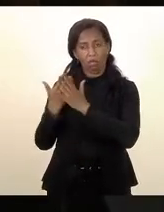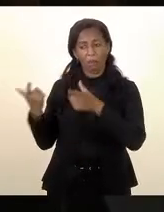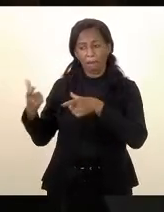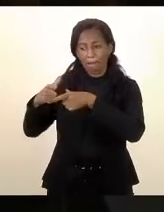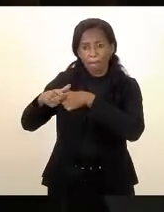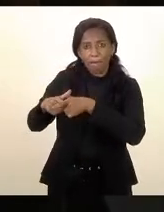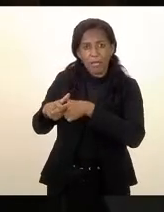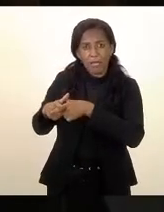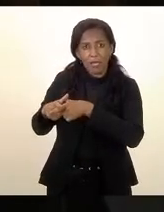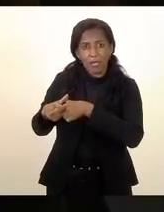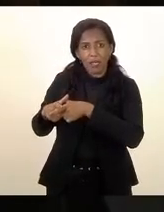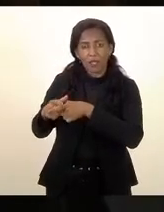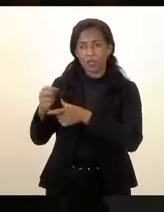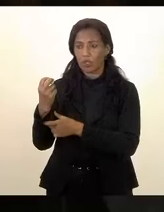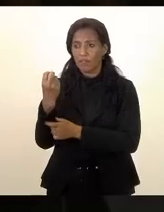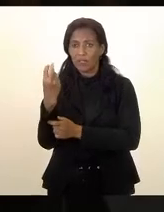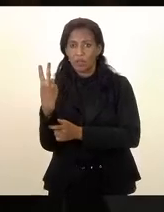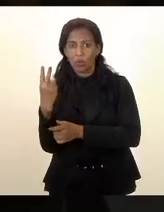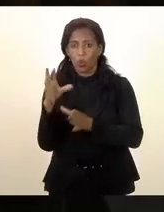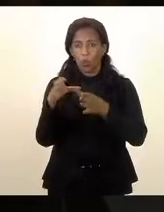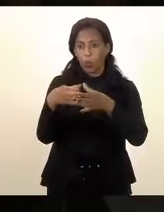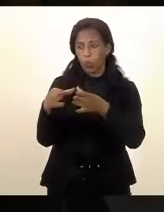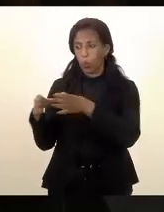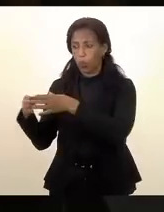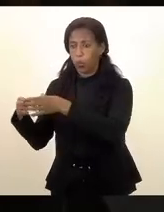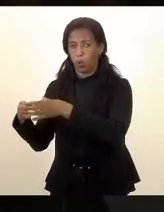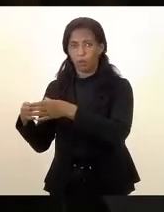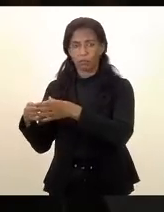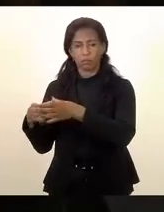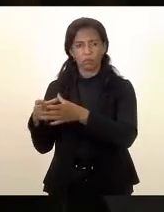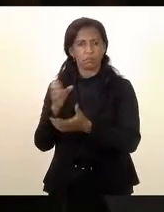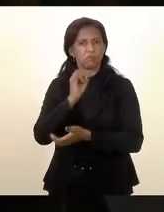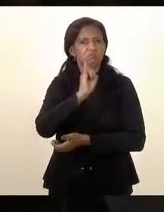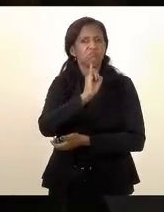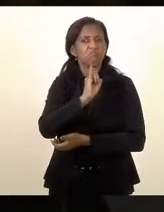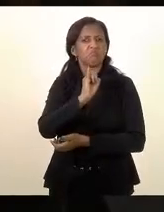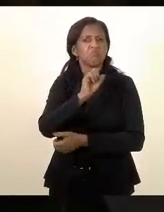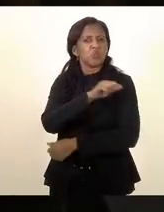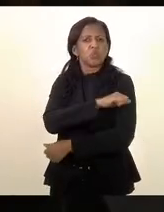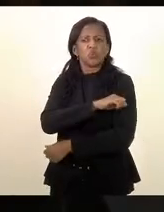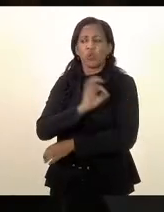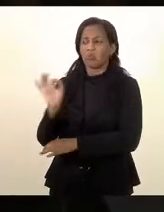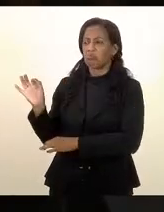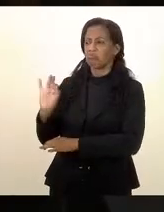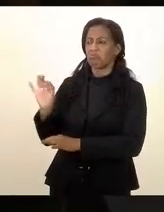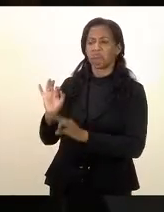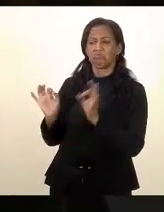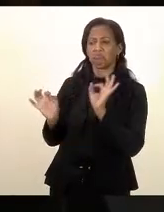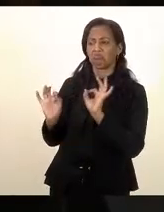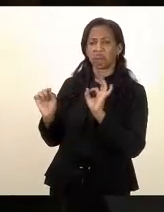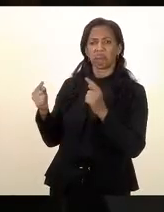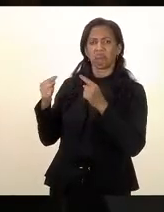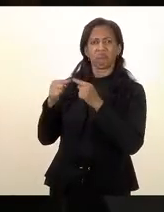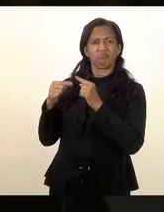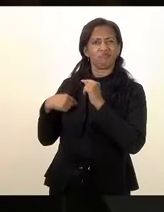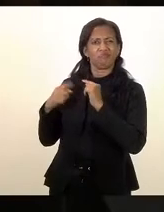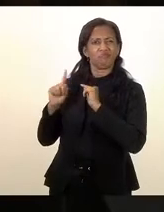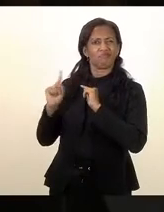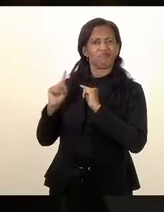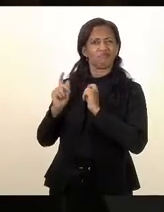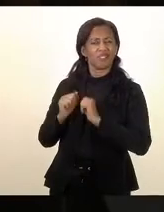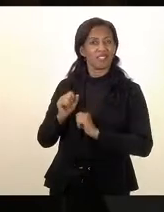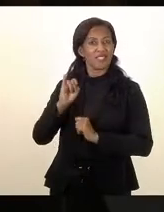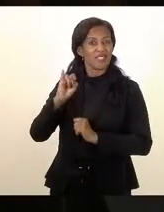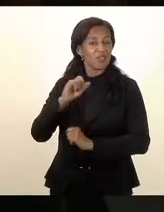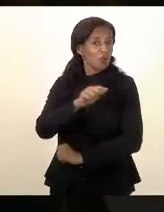ser ofertados dois eixos formativos se o aluno não se identificar com nenhum desses eixos formativos se ele não